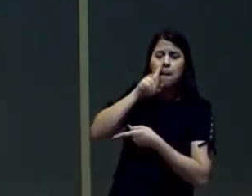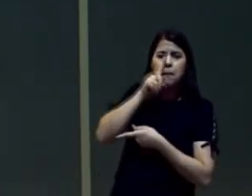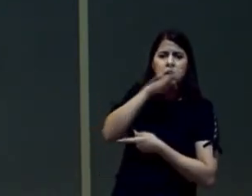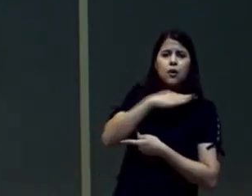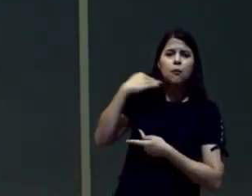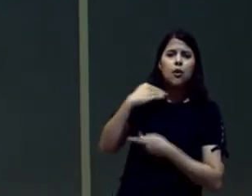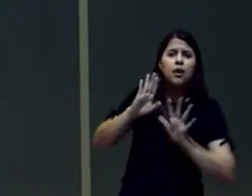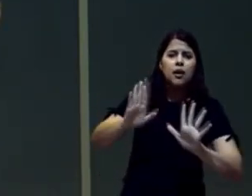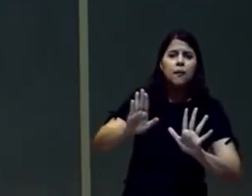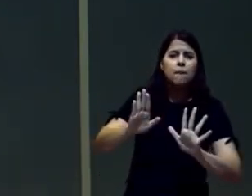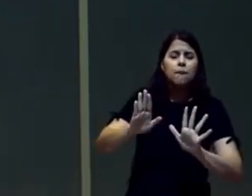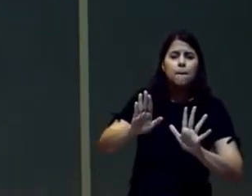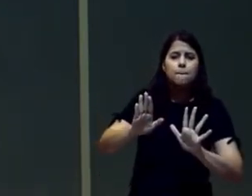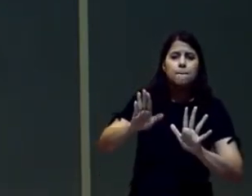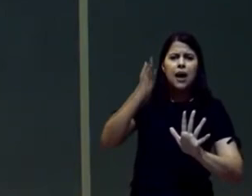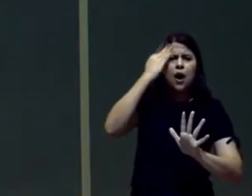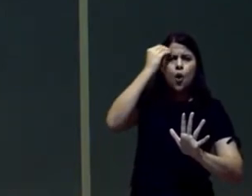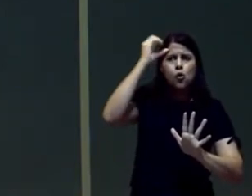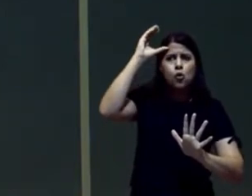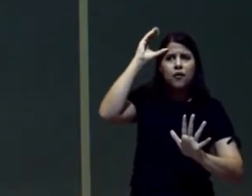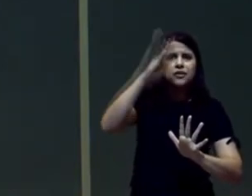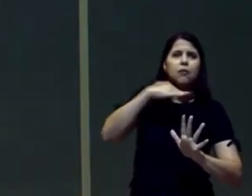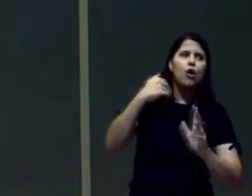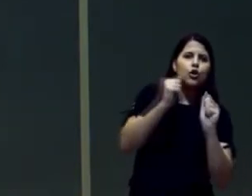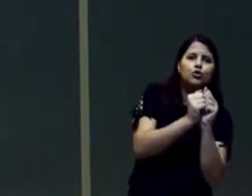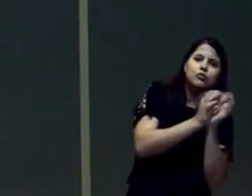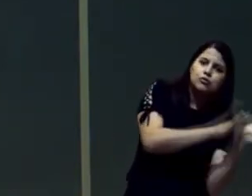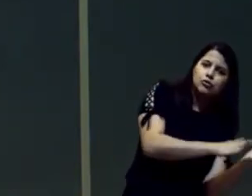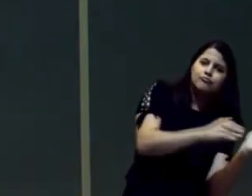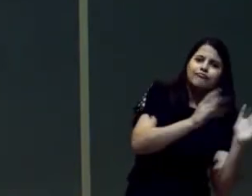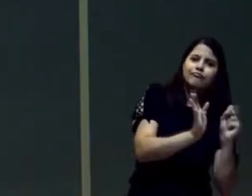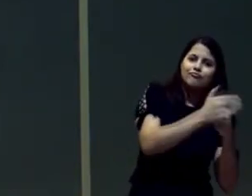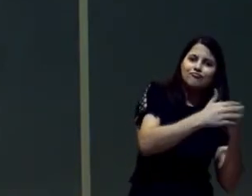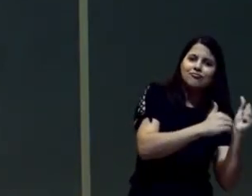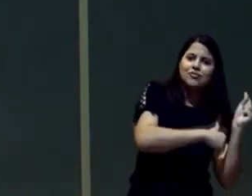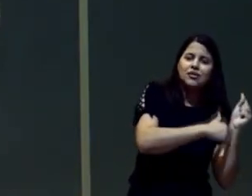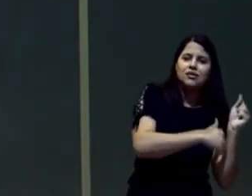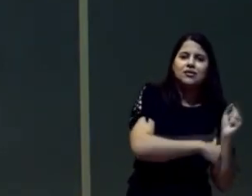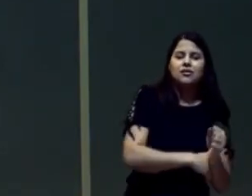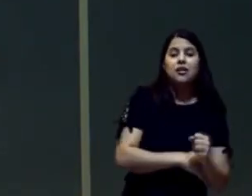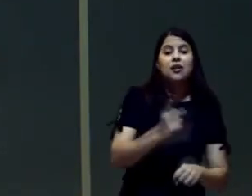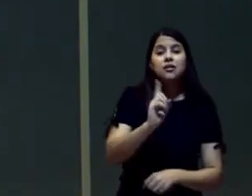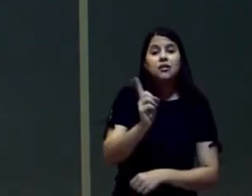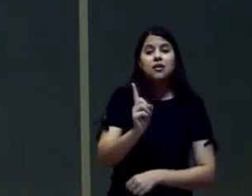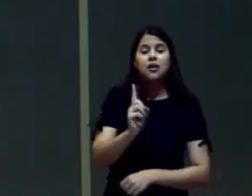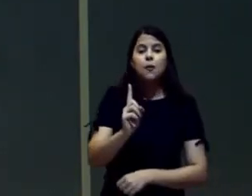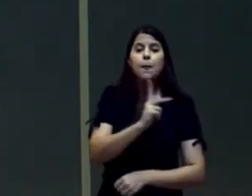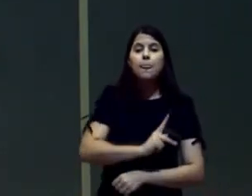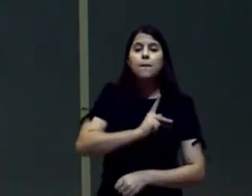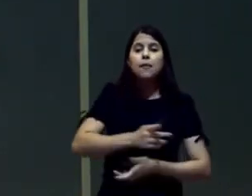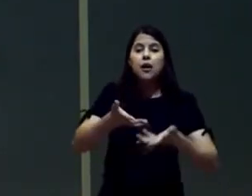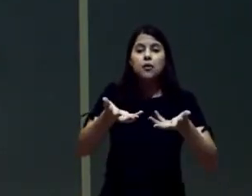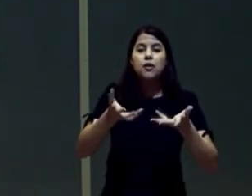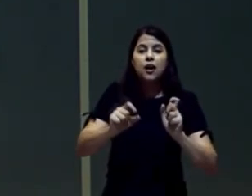aquela mensagem e essa herança. Paulo não queria, ele poderia ter escrito para Timóteo: se apresse, venha me encontrar. Mas ele não queria